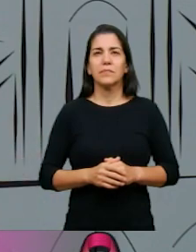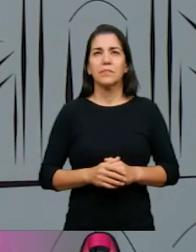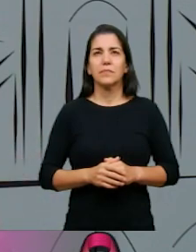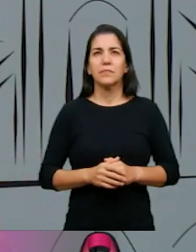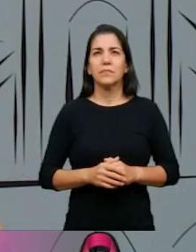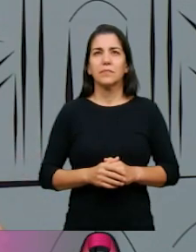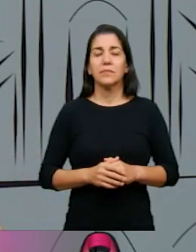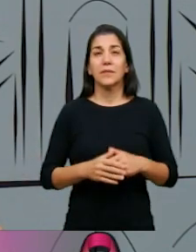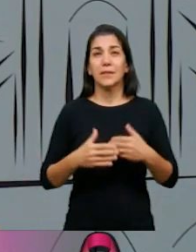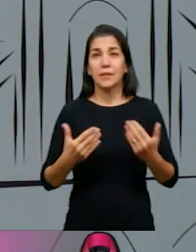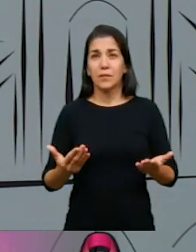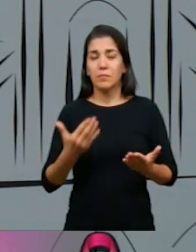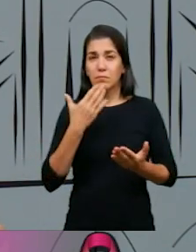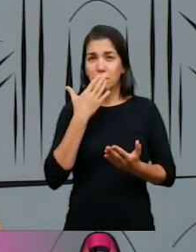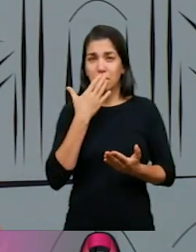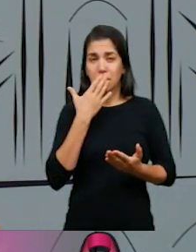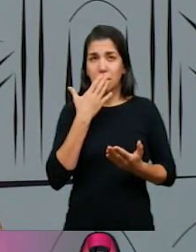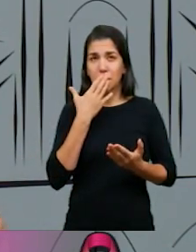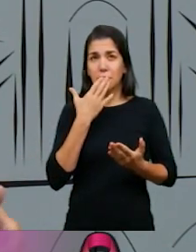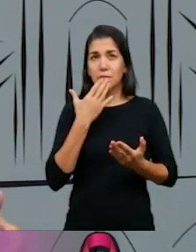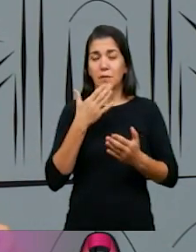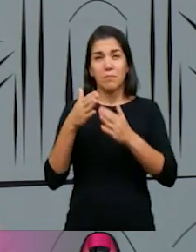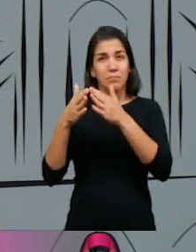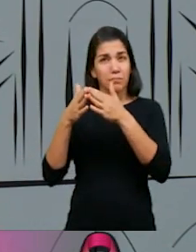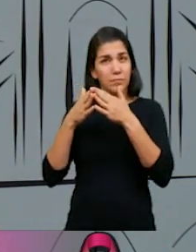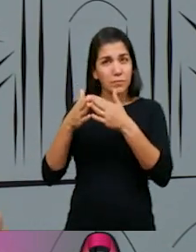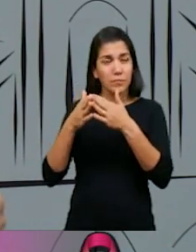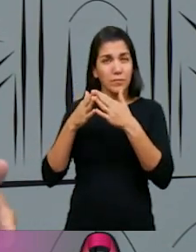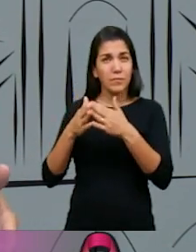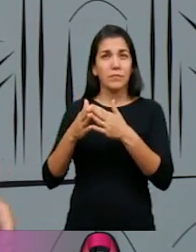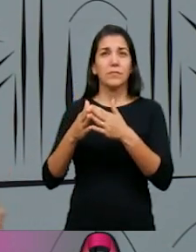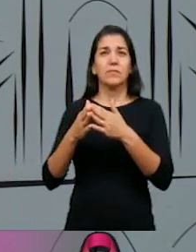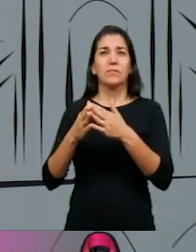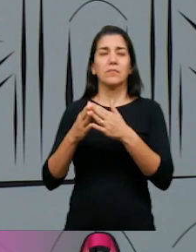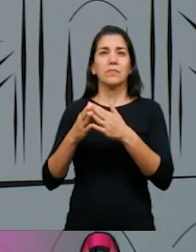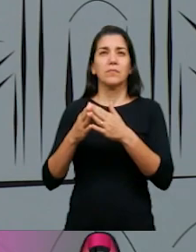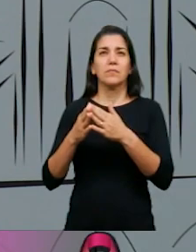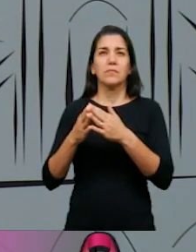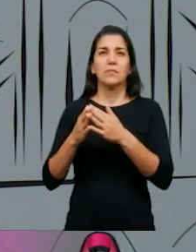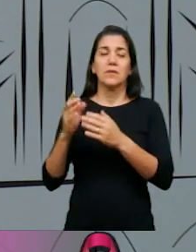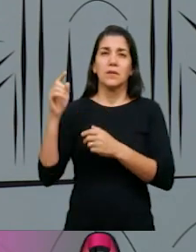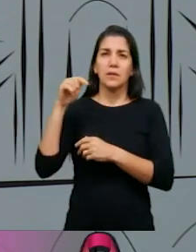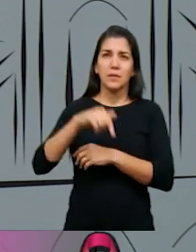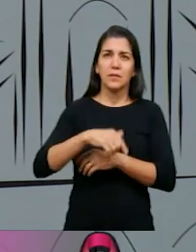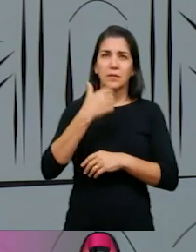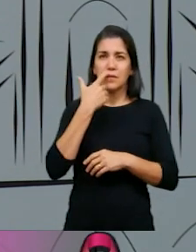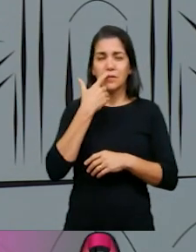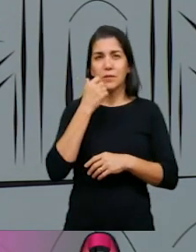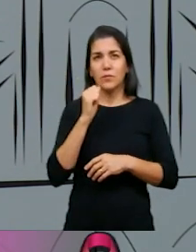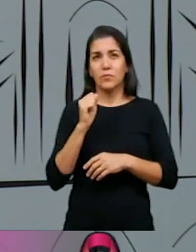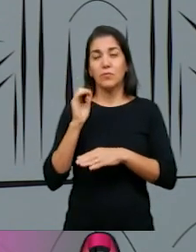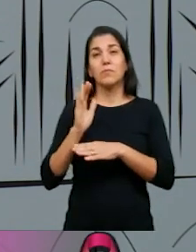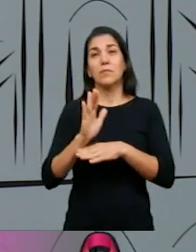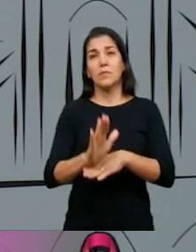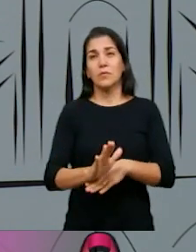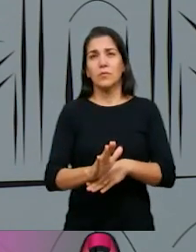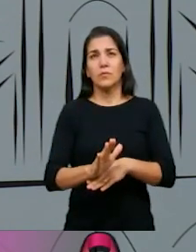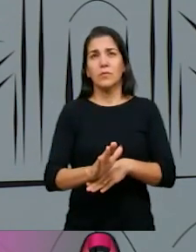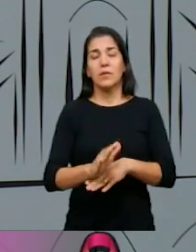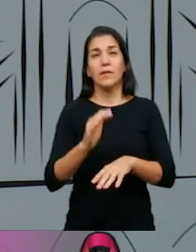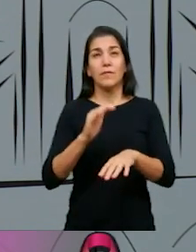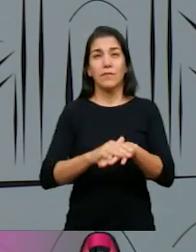praticamente pedir socorro para esses deputados, para que olhem com bons olhos aqui para o nosso município e que